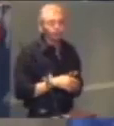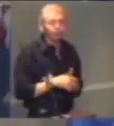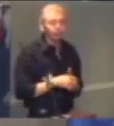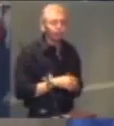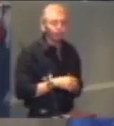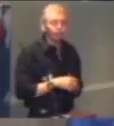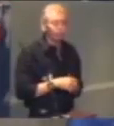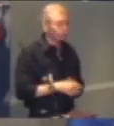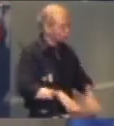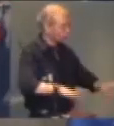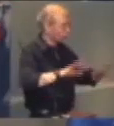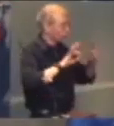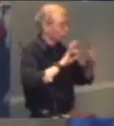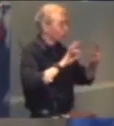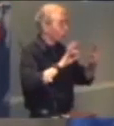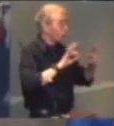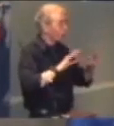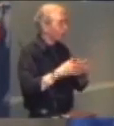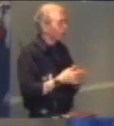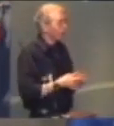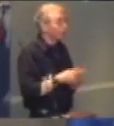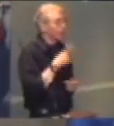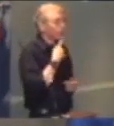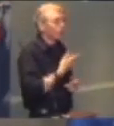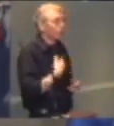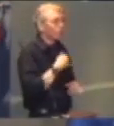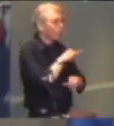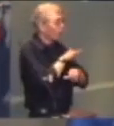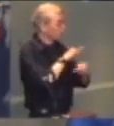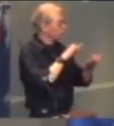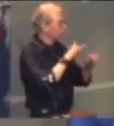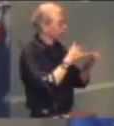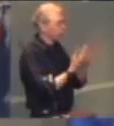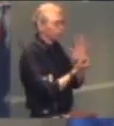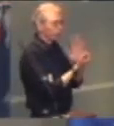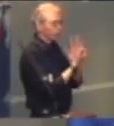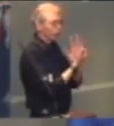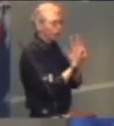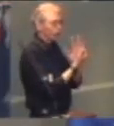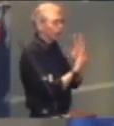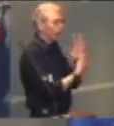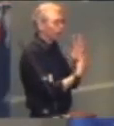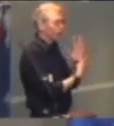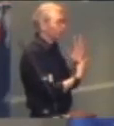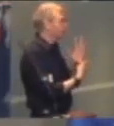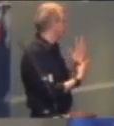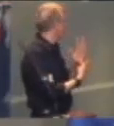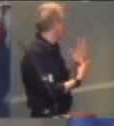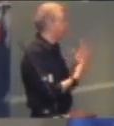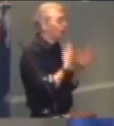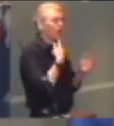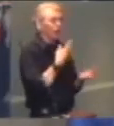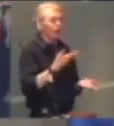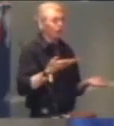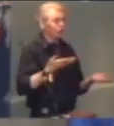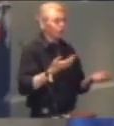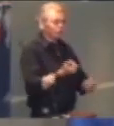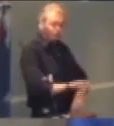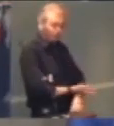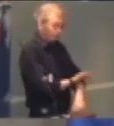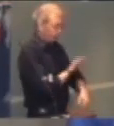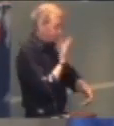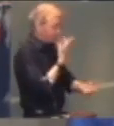ouro gostaria de fazer um registro da nossa grande alegria da nossa grande